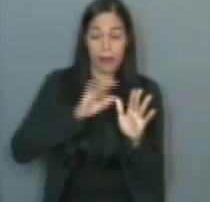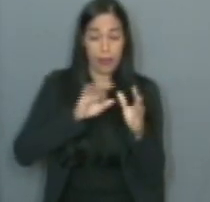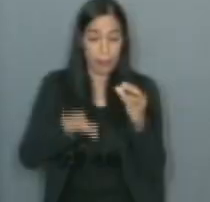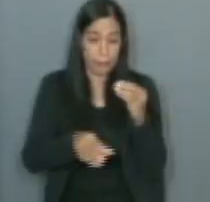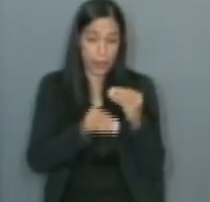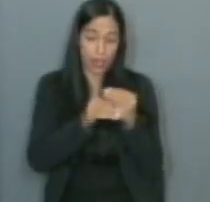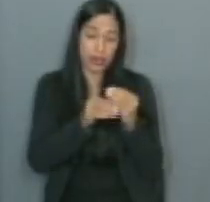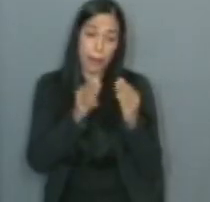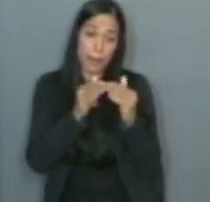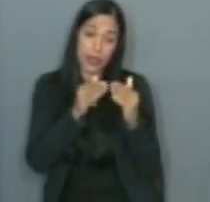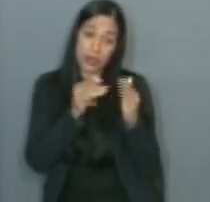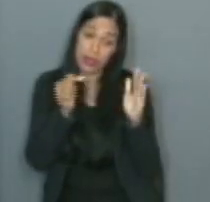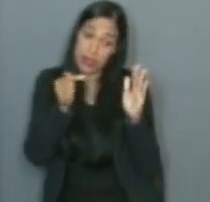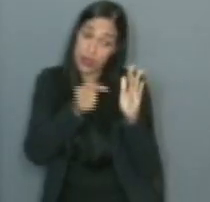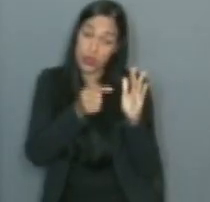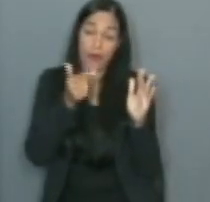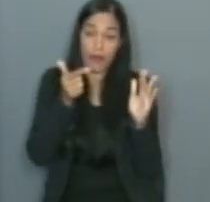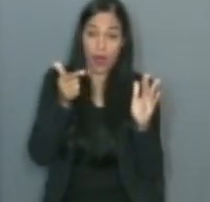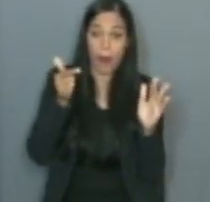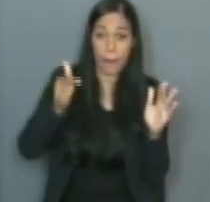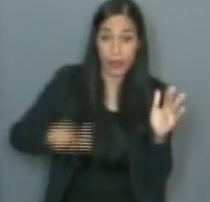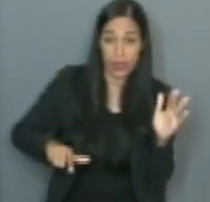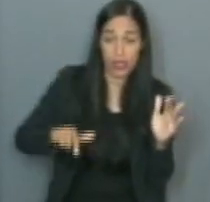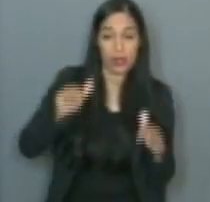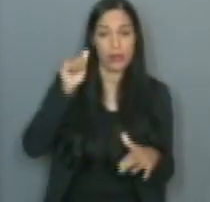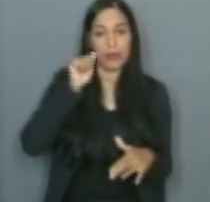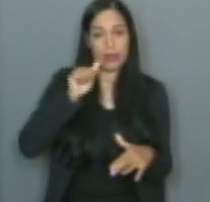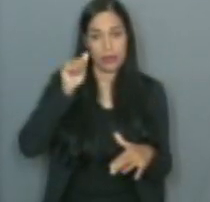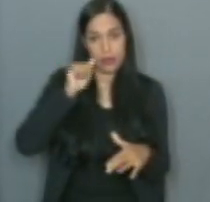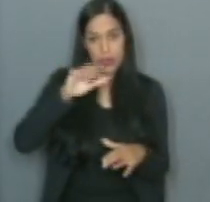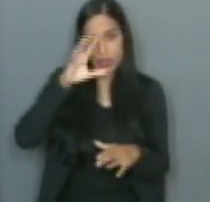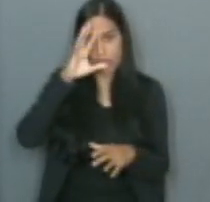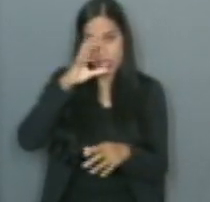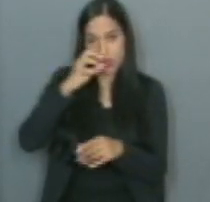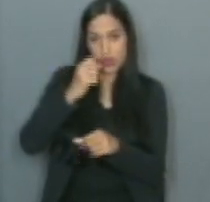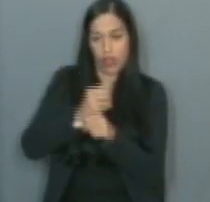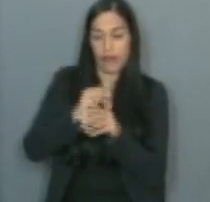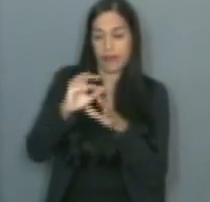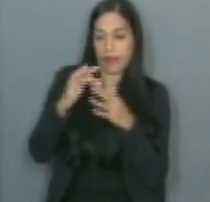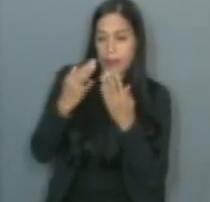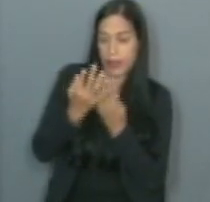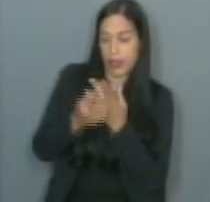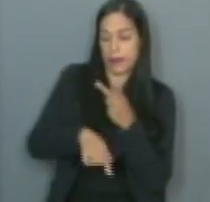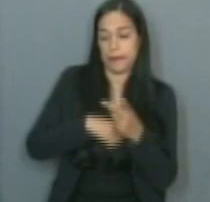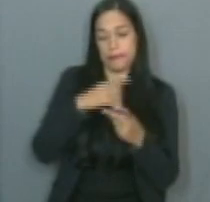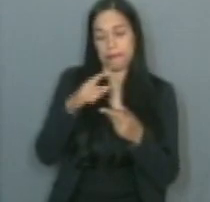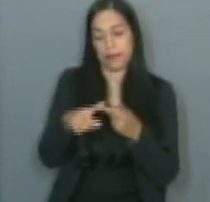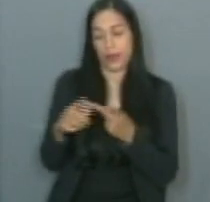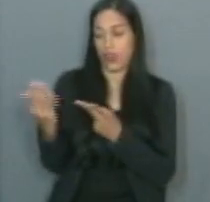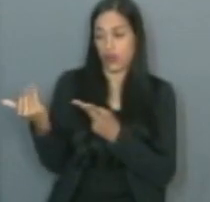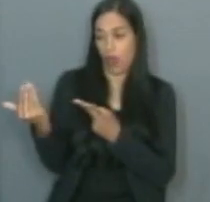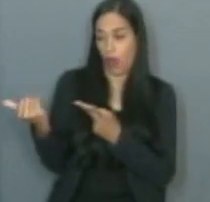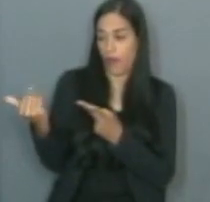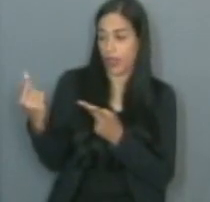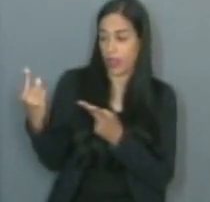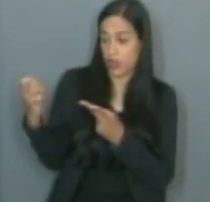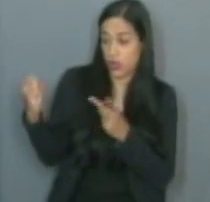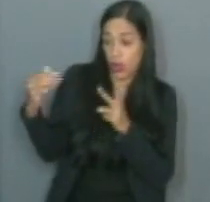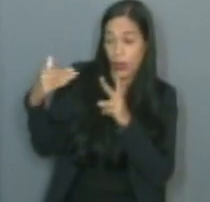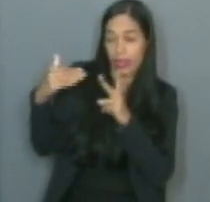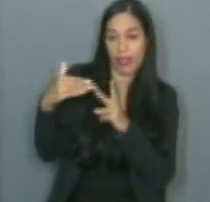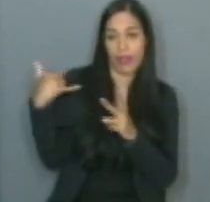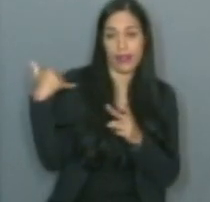pede isso, tá? Vou repetir. Mulheres chefes de família, jovens de 18 a 29